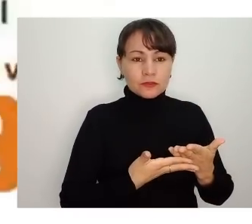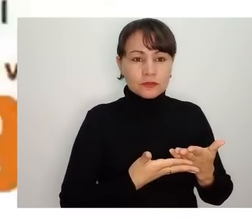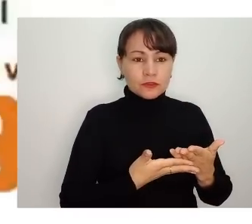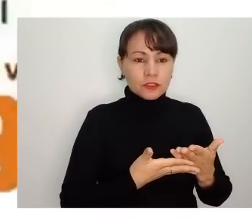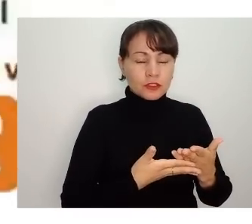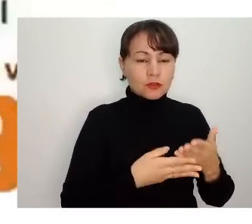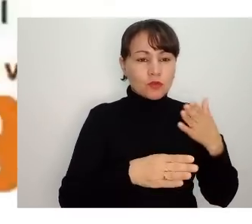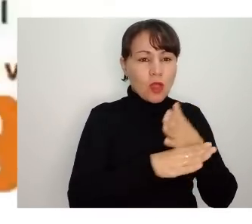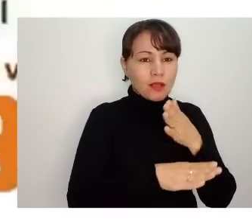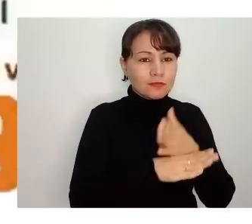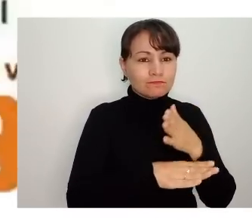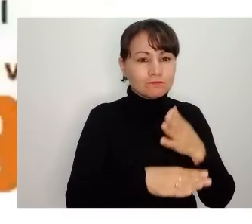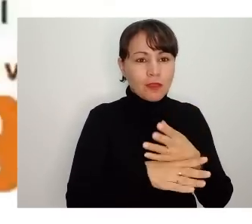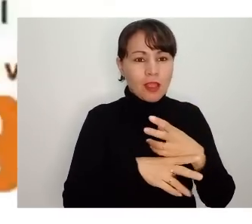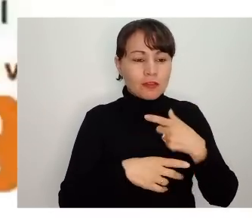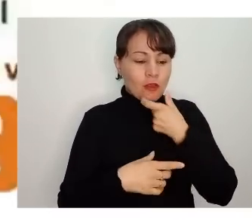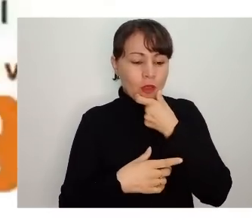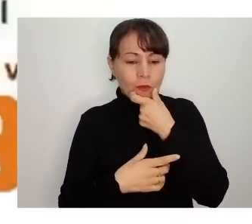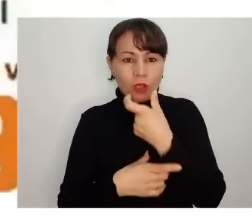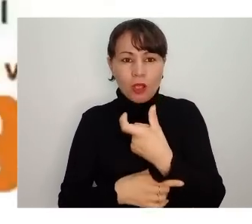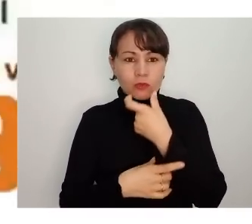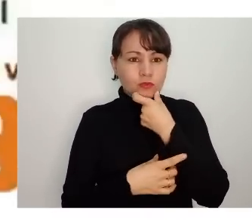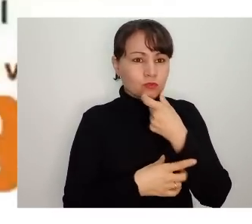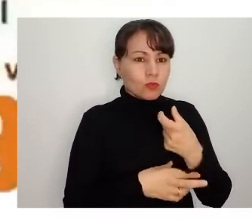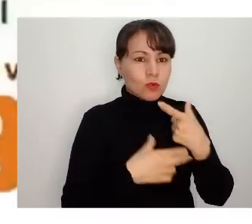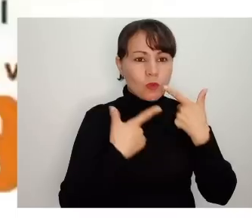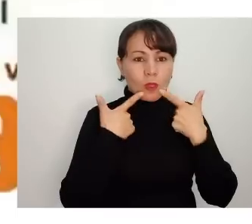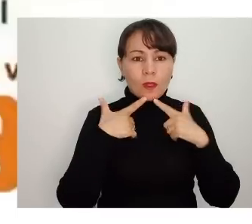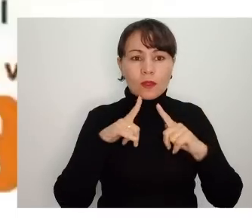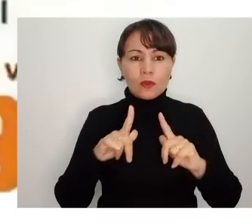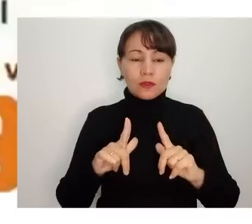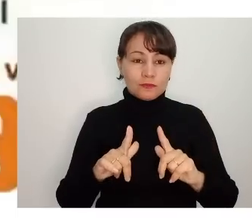ativando acesso à pronúncia e articulação das palavras,